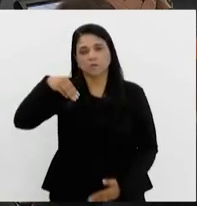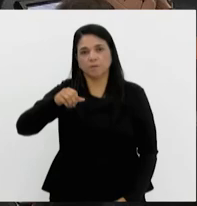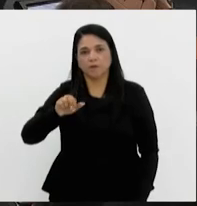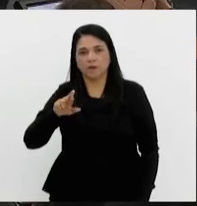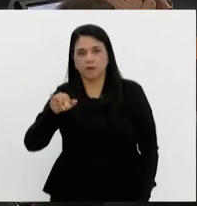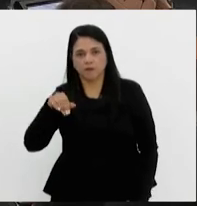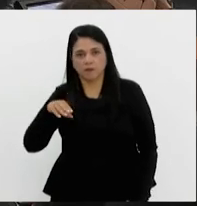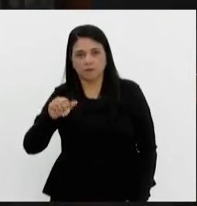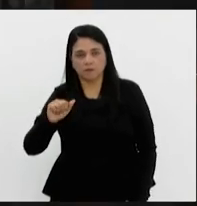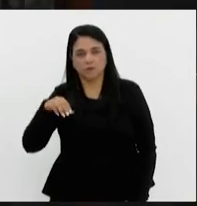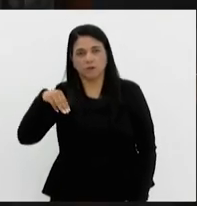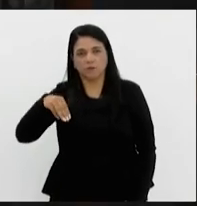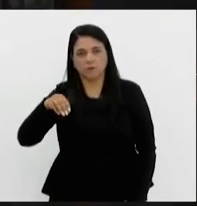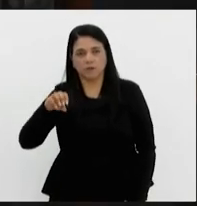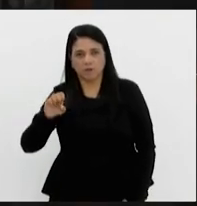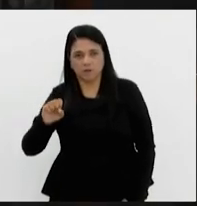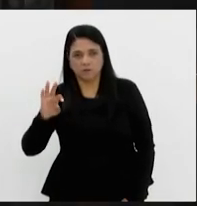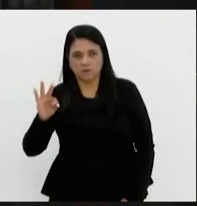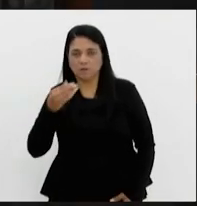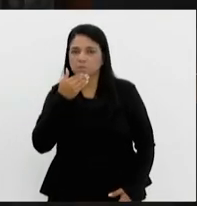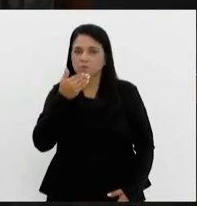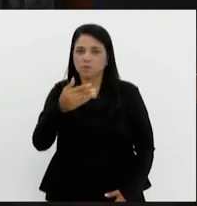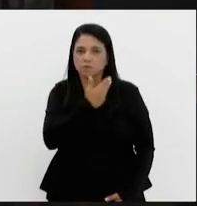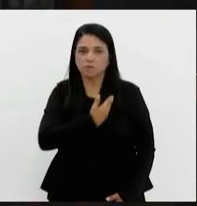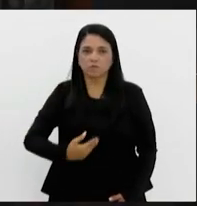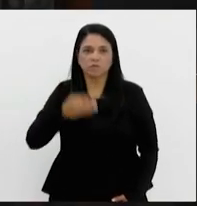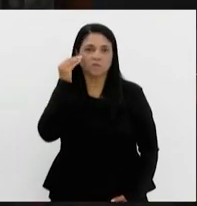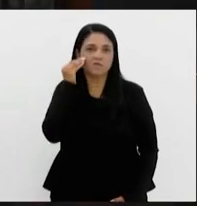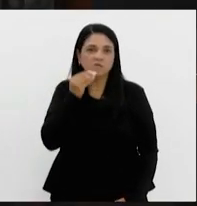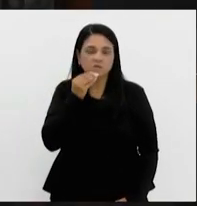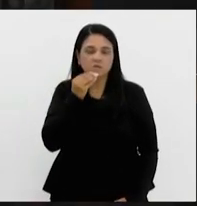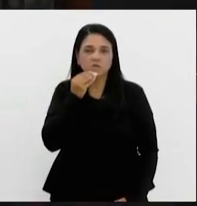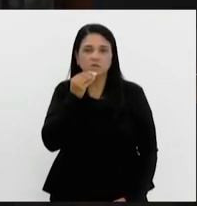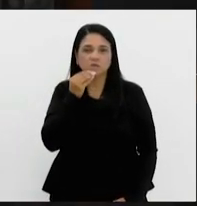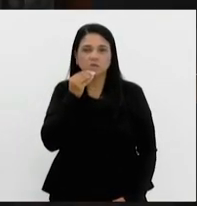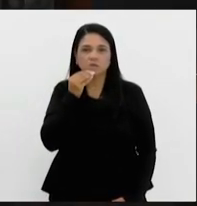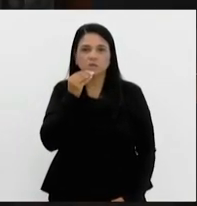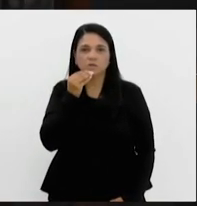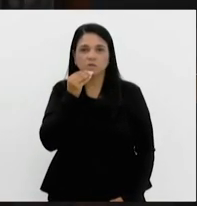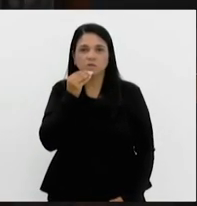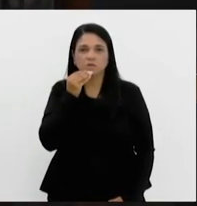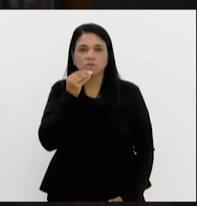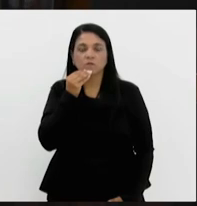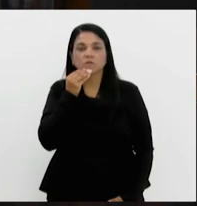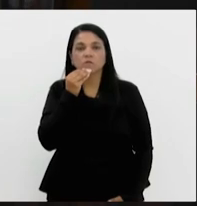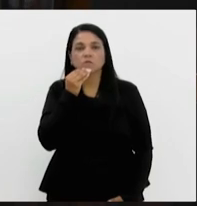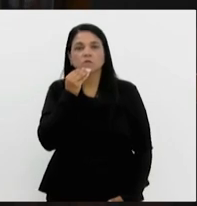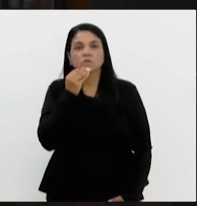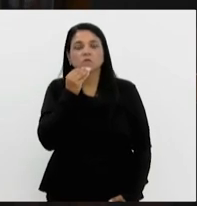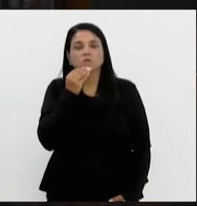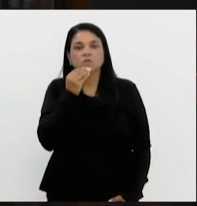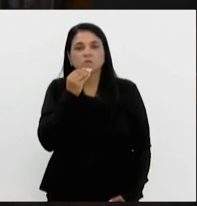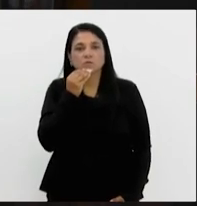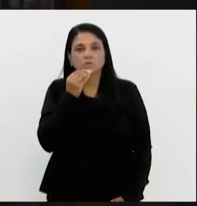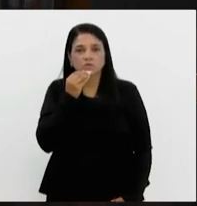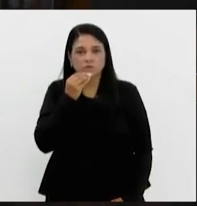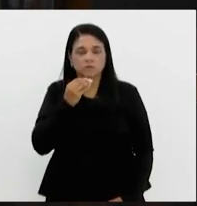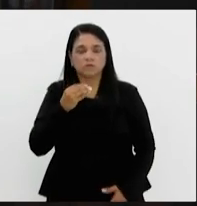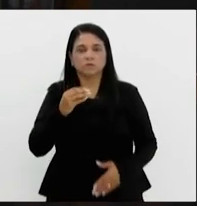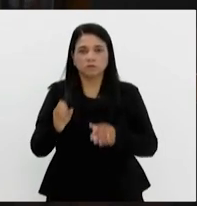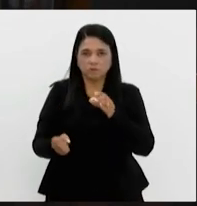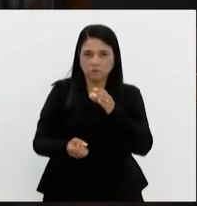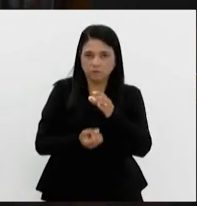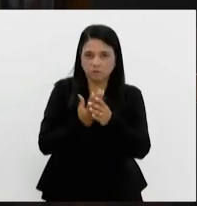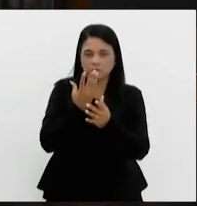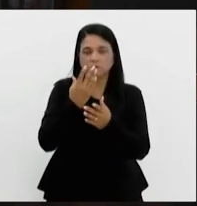MST, que solicita ao excelentíssimo senhor governador do Estado do Rio, senhor Cláudio Bonfim de Castro e Silva, implantação